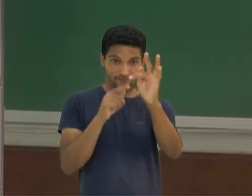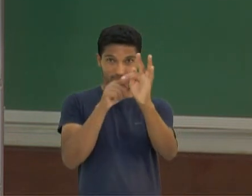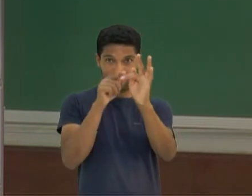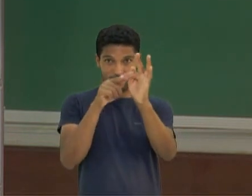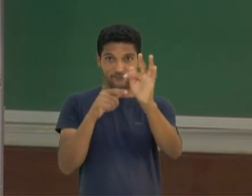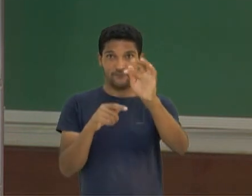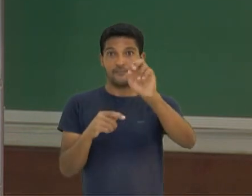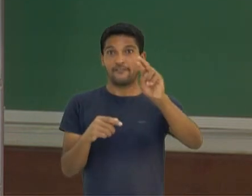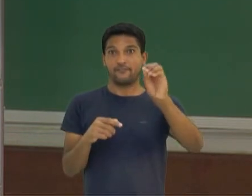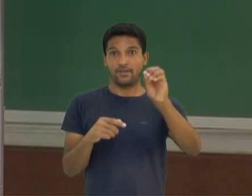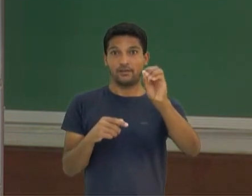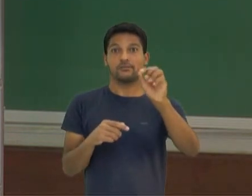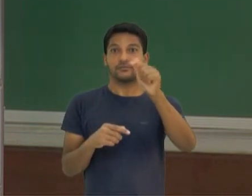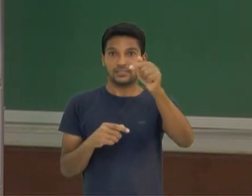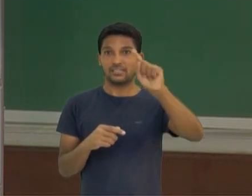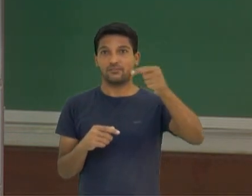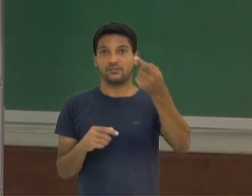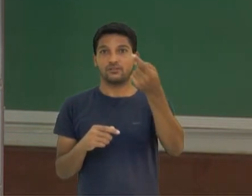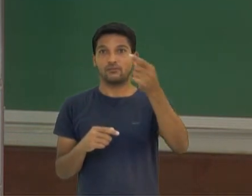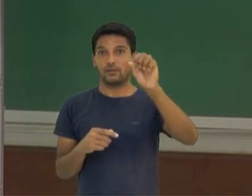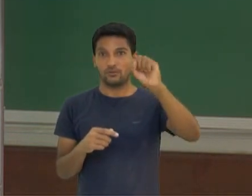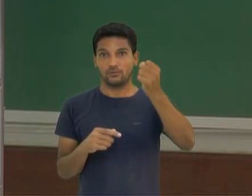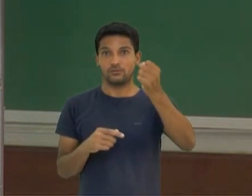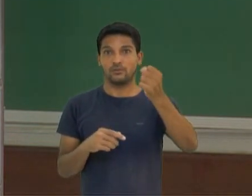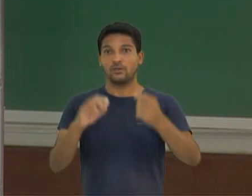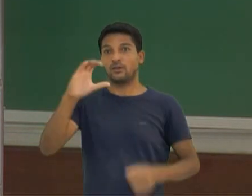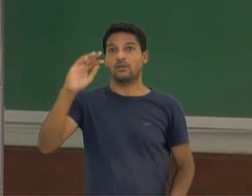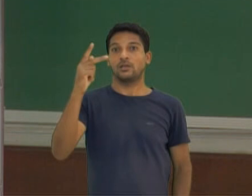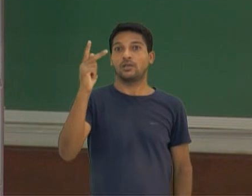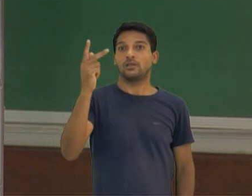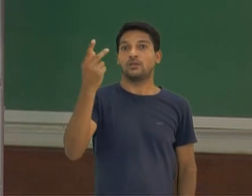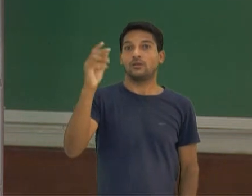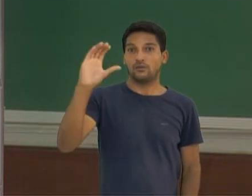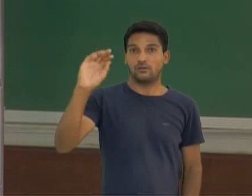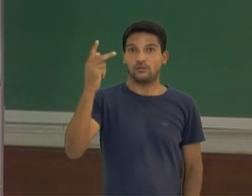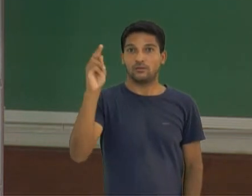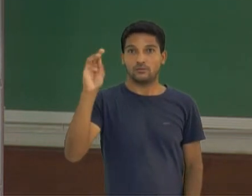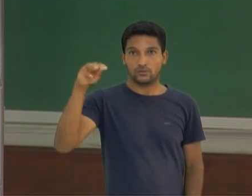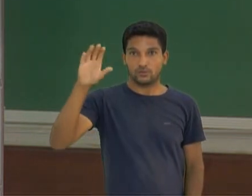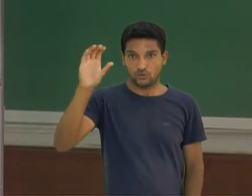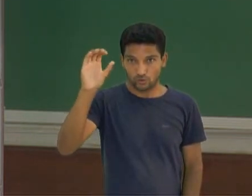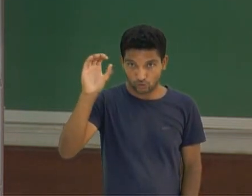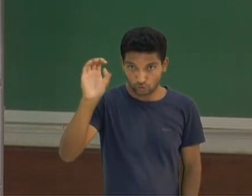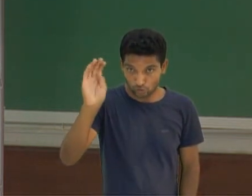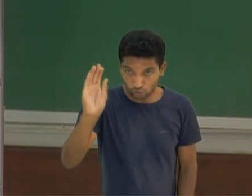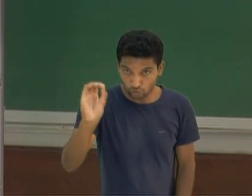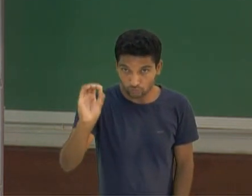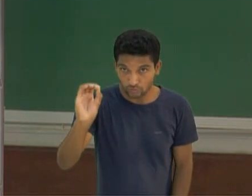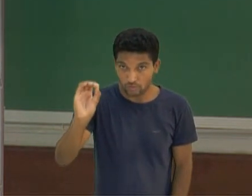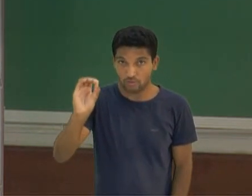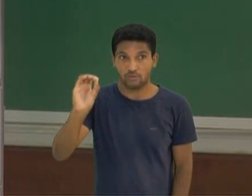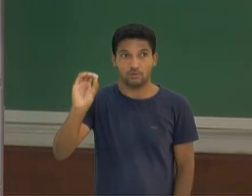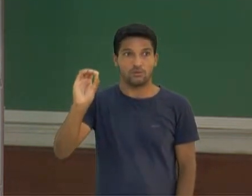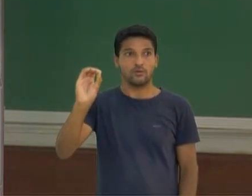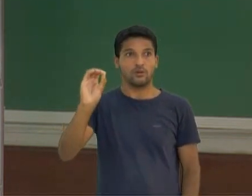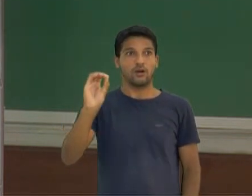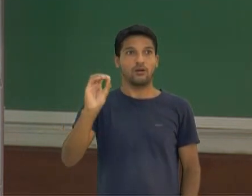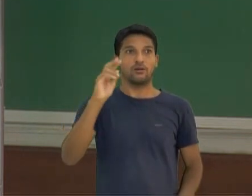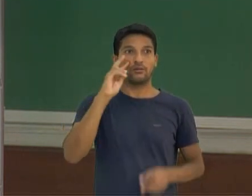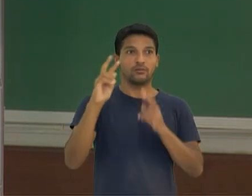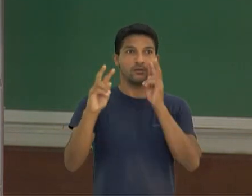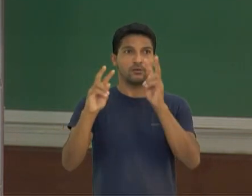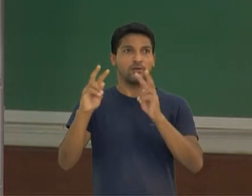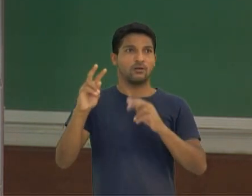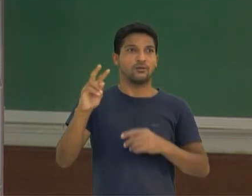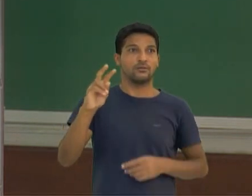a densidade do chumbo, 11,3, a densidade do mercúrio, 13,6. A unidade é